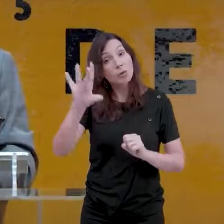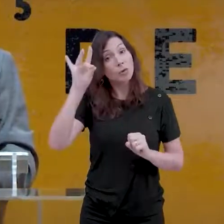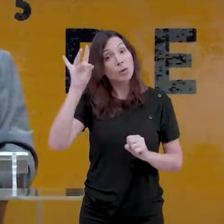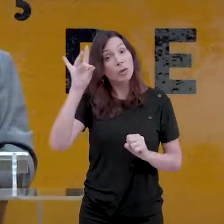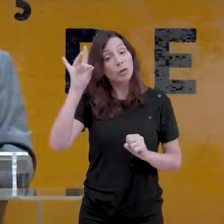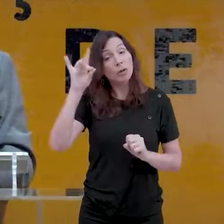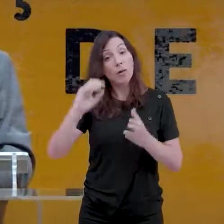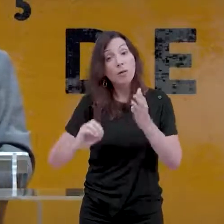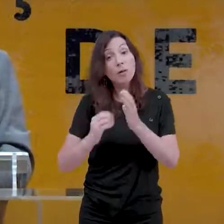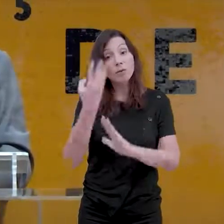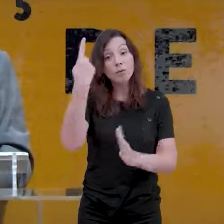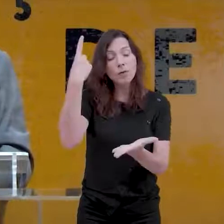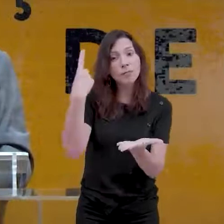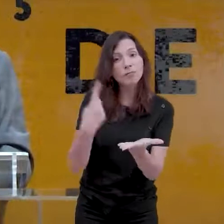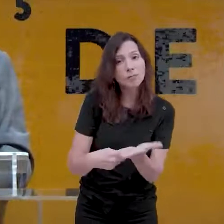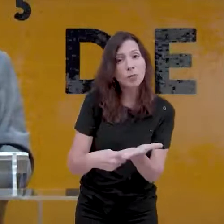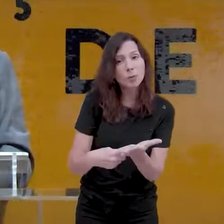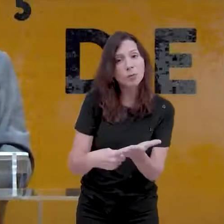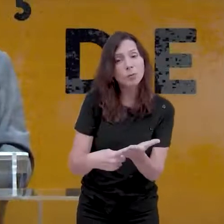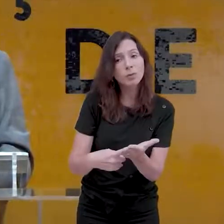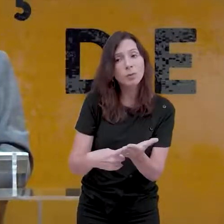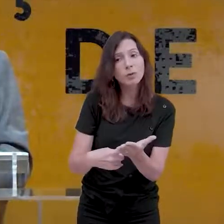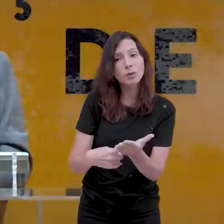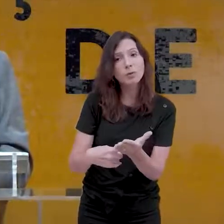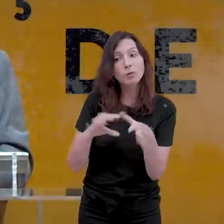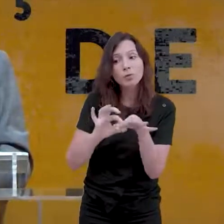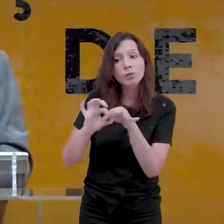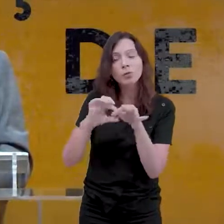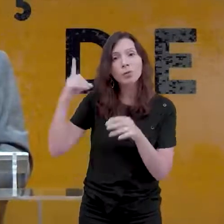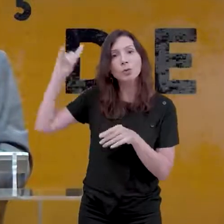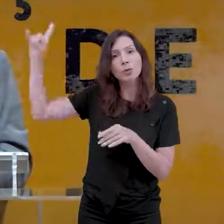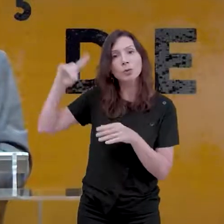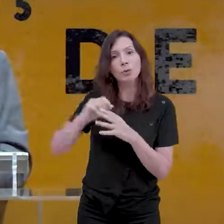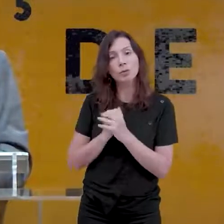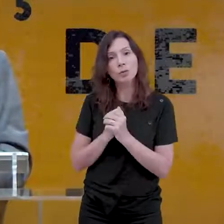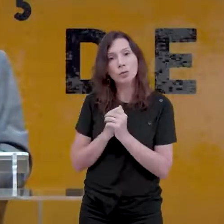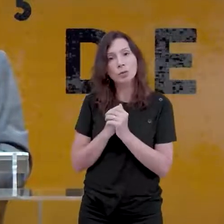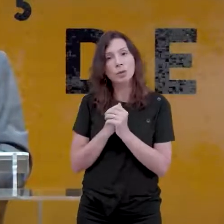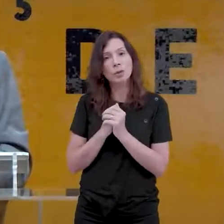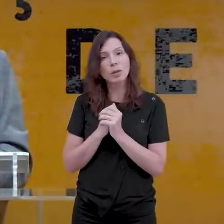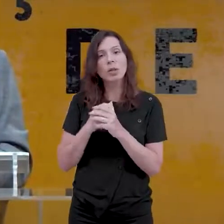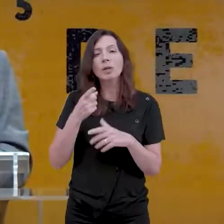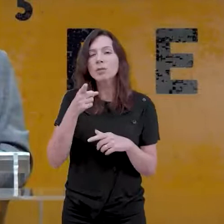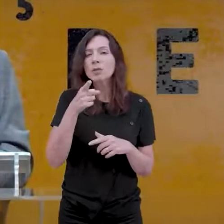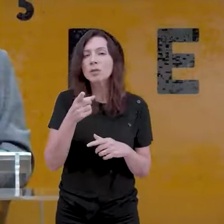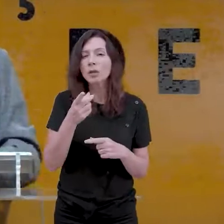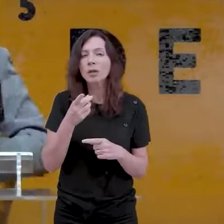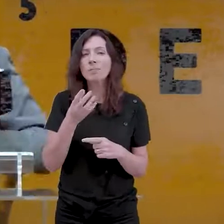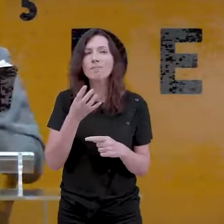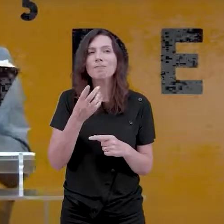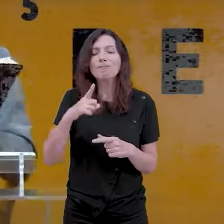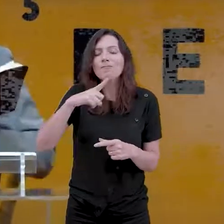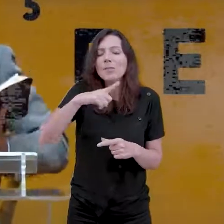de assumir um compromisso profundo e real com este Deus, a ponto de você ter saudade dele,